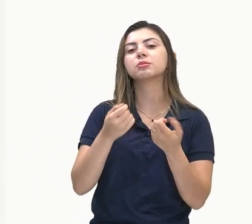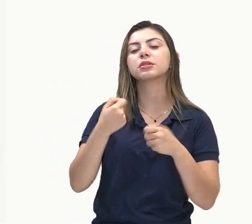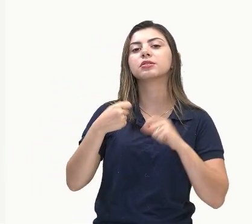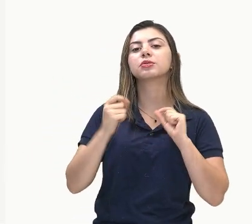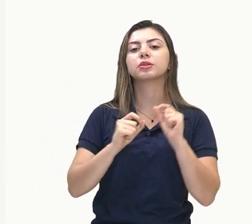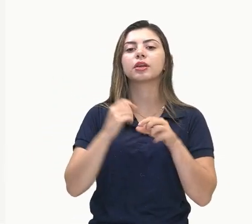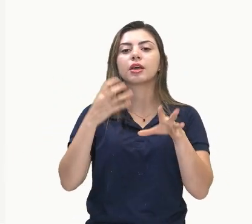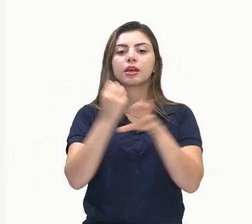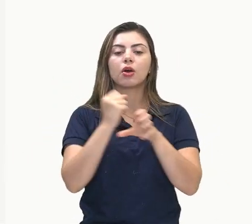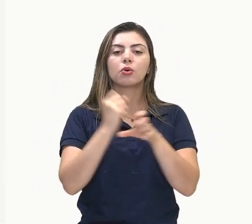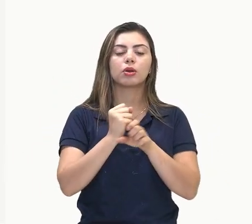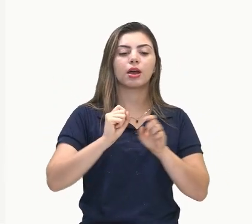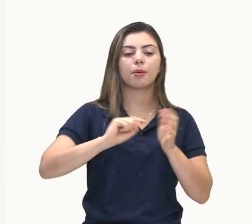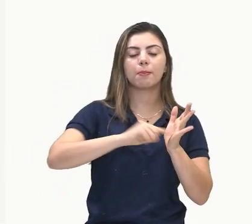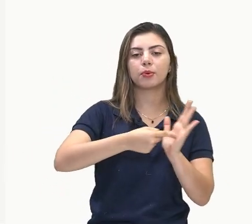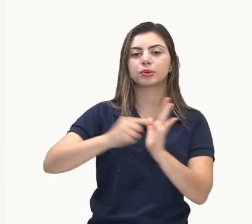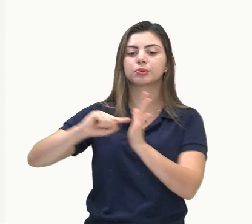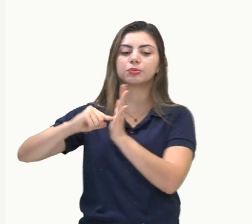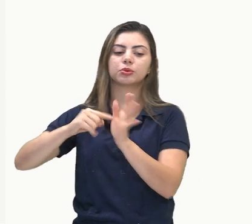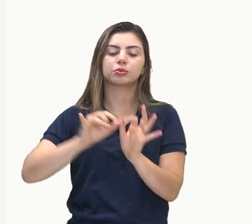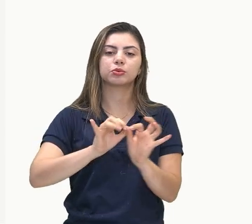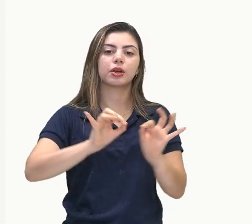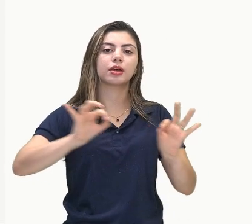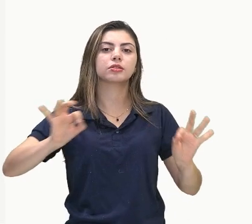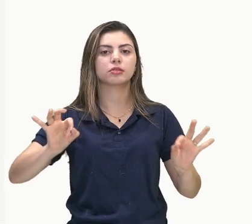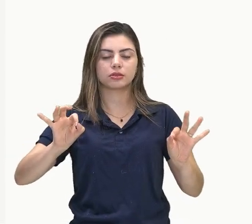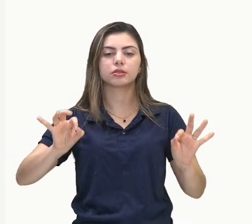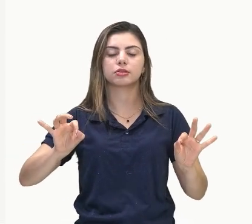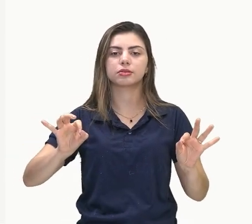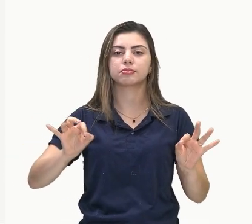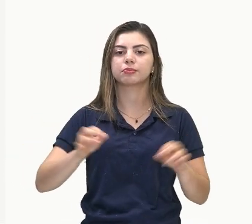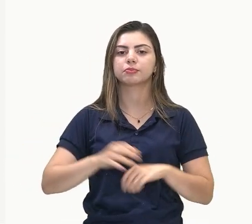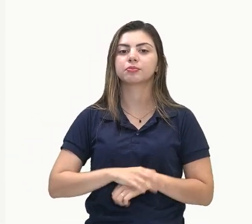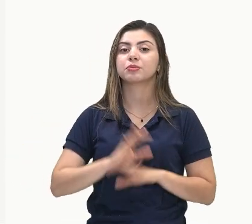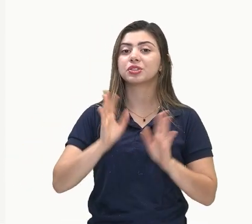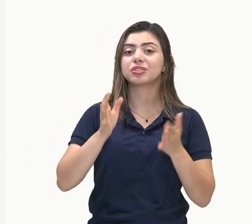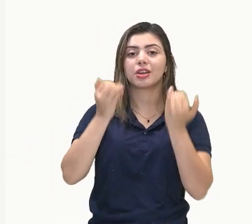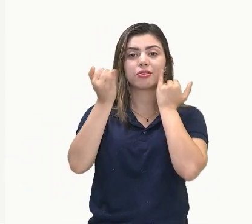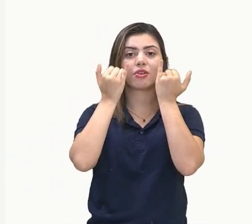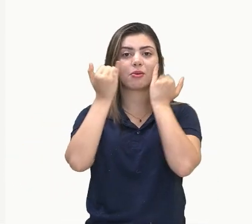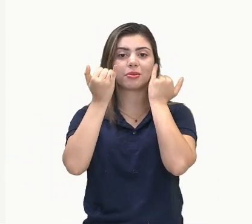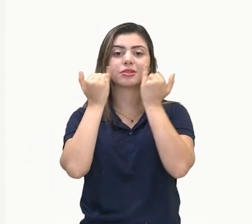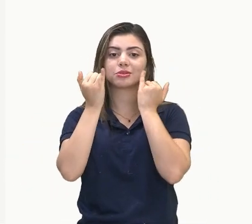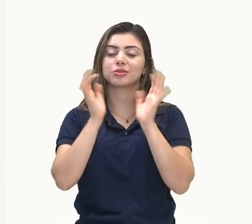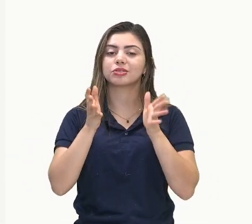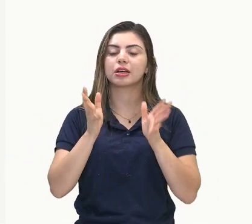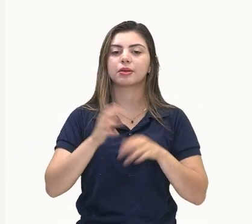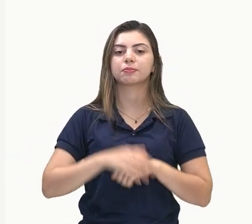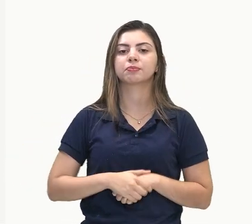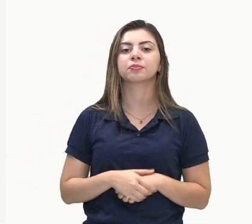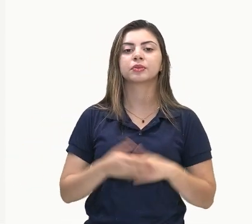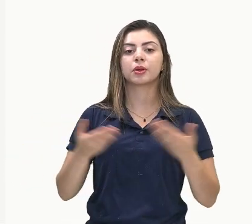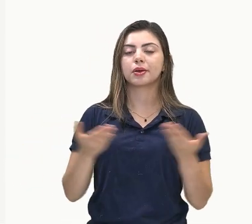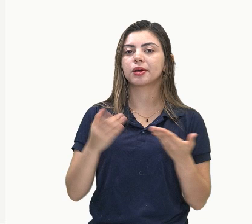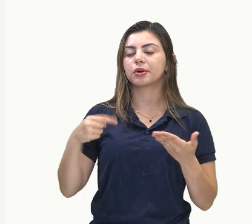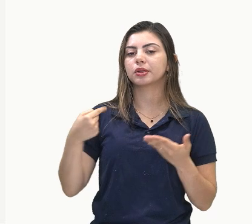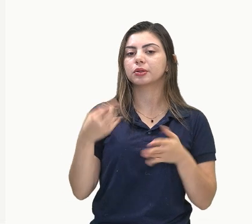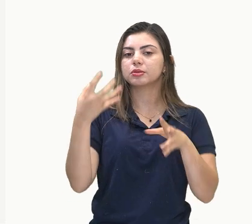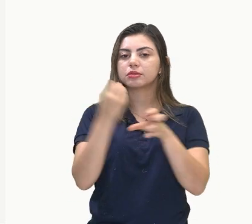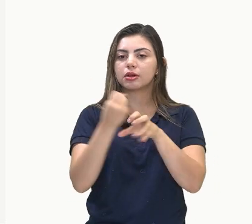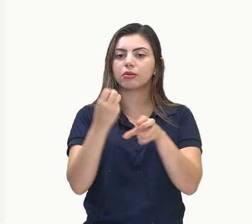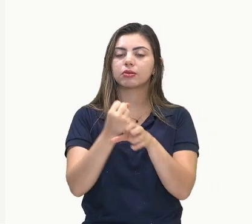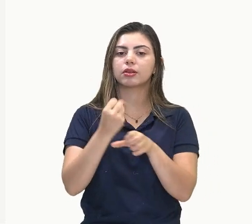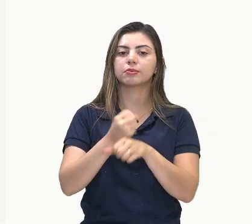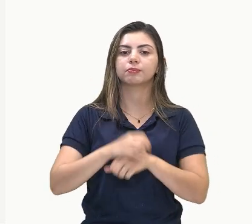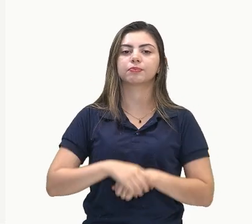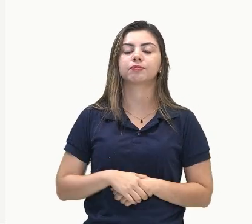distância entre esses dois pontos, que é a distância entre os dois centros. Olha aí. Vamos calcular a distância D entre os centros das circunferências C1 e